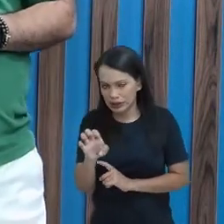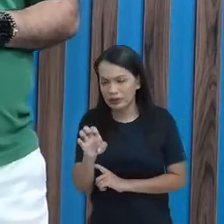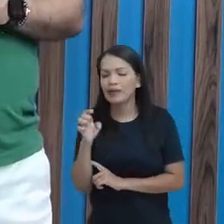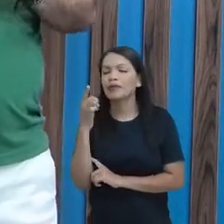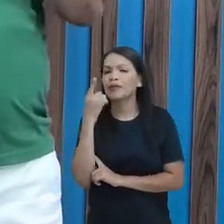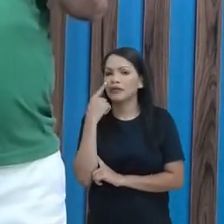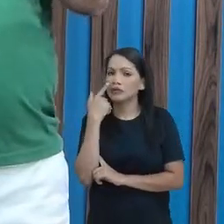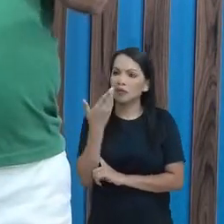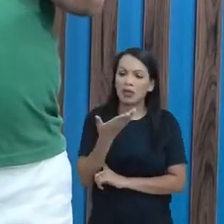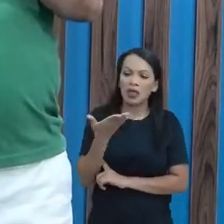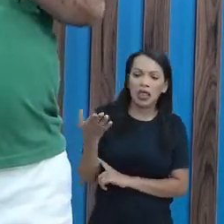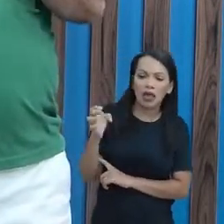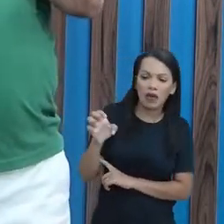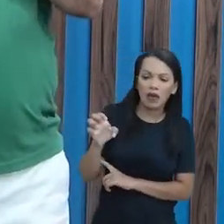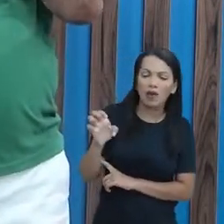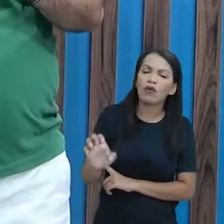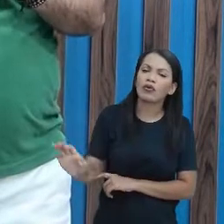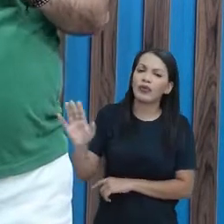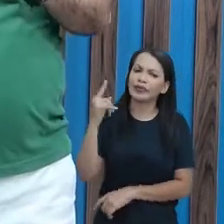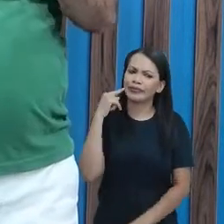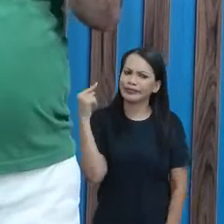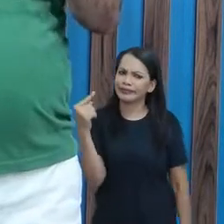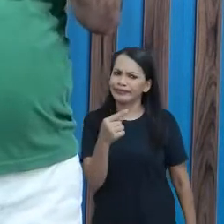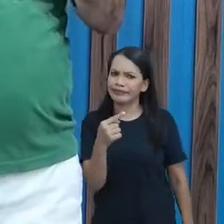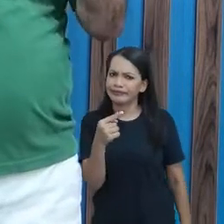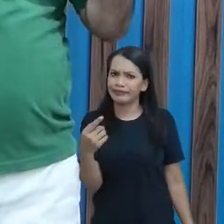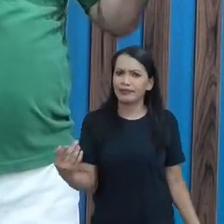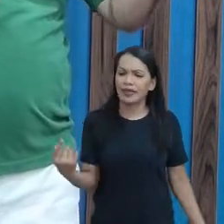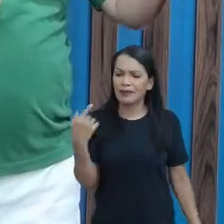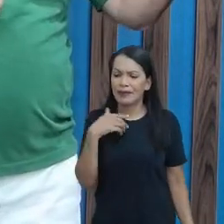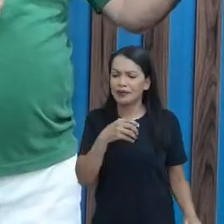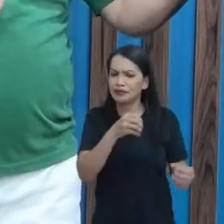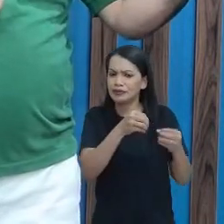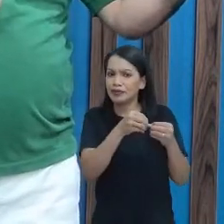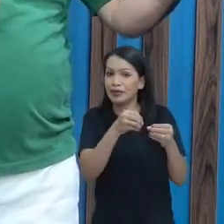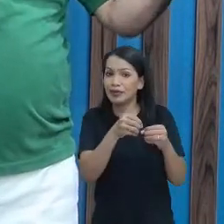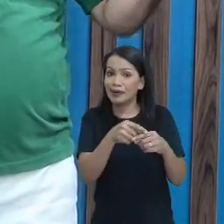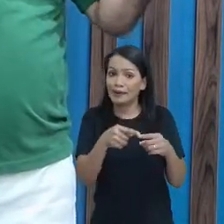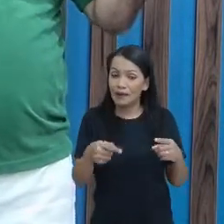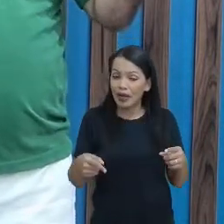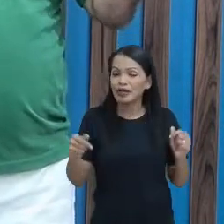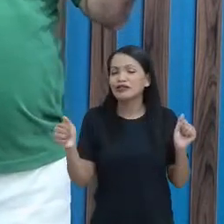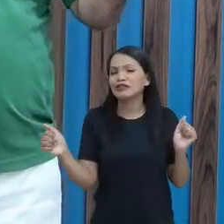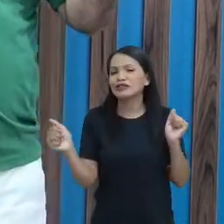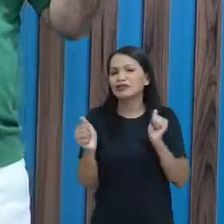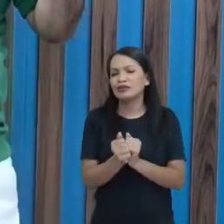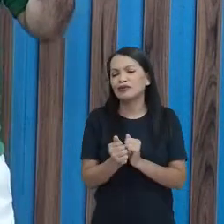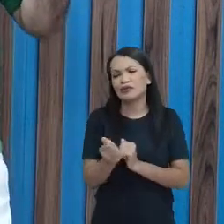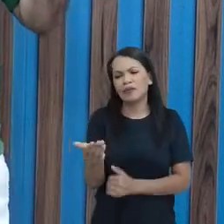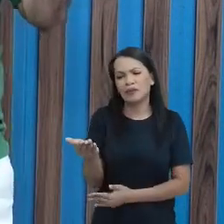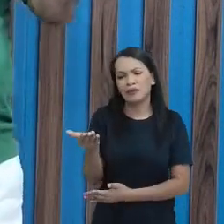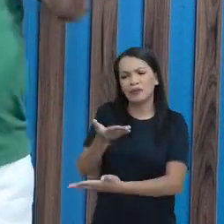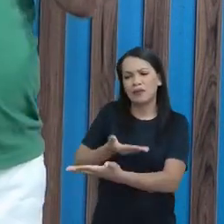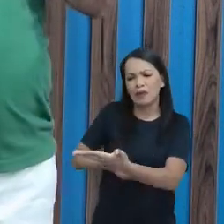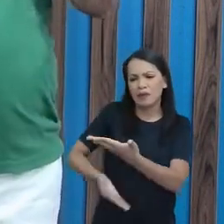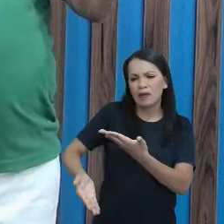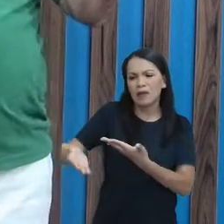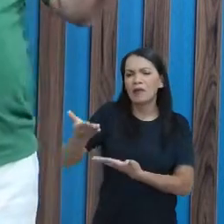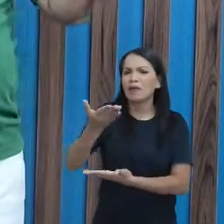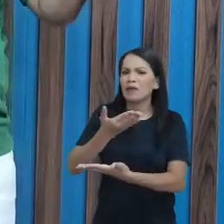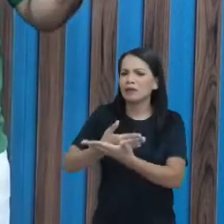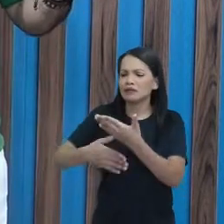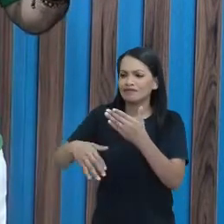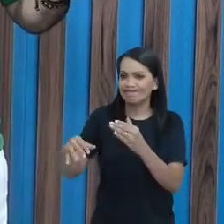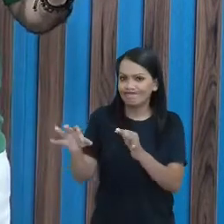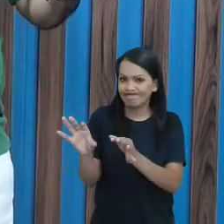culturalmente, ela tem a sua história muito vinculada à Europa, né? Parte da sua história muito